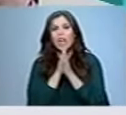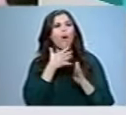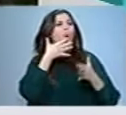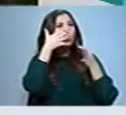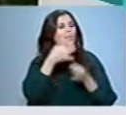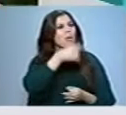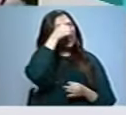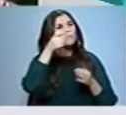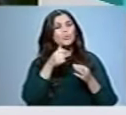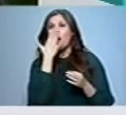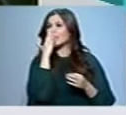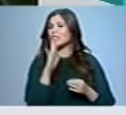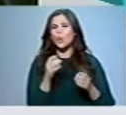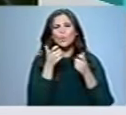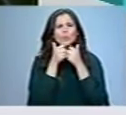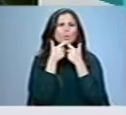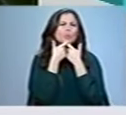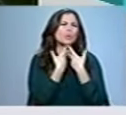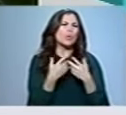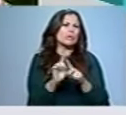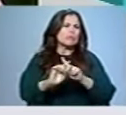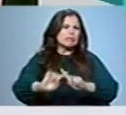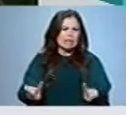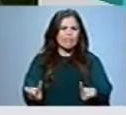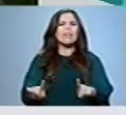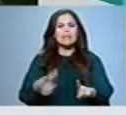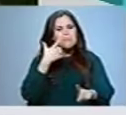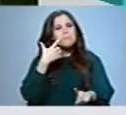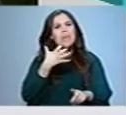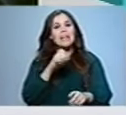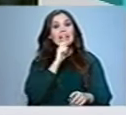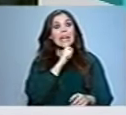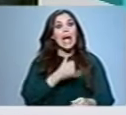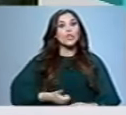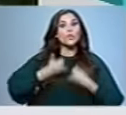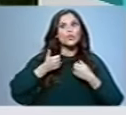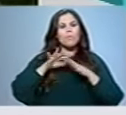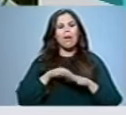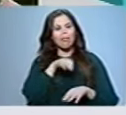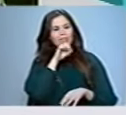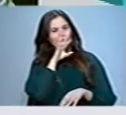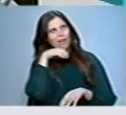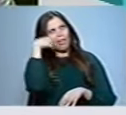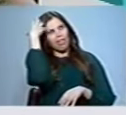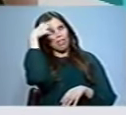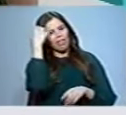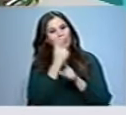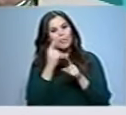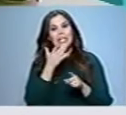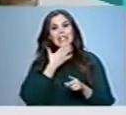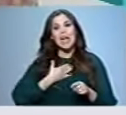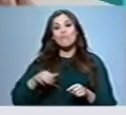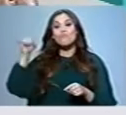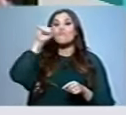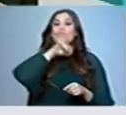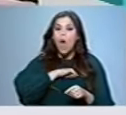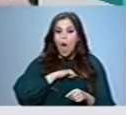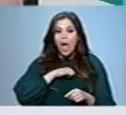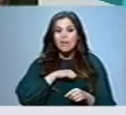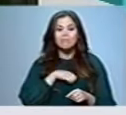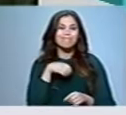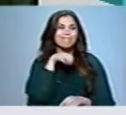comportamento, é tudo muito diferente. E isso pode ser um bocadão assustador quanto encantador. Eu tenho a sorte de cair no lado que se deixa encantar por